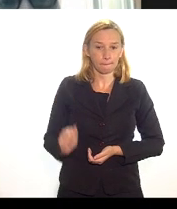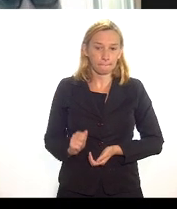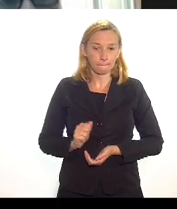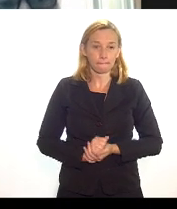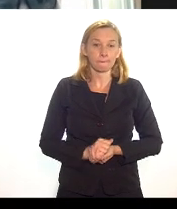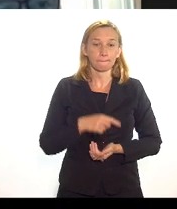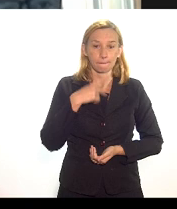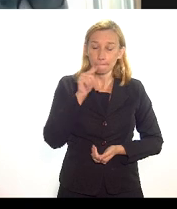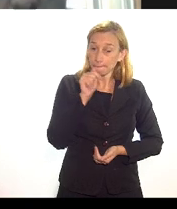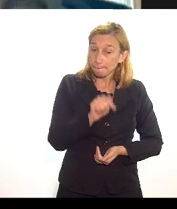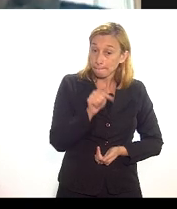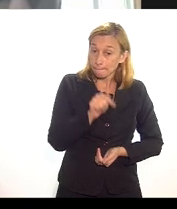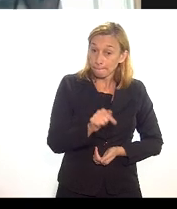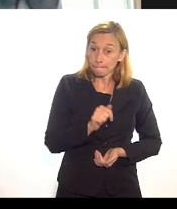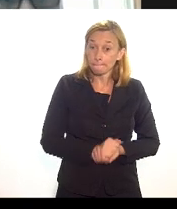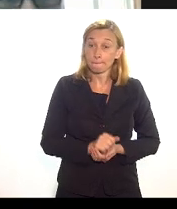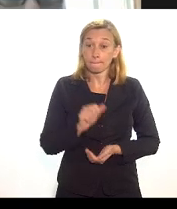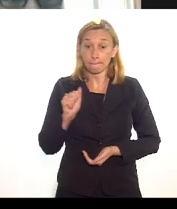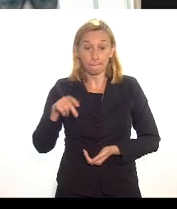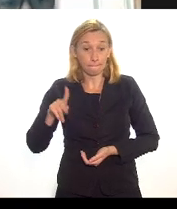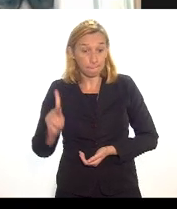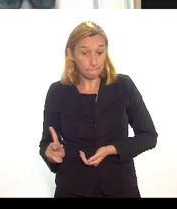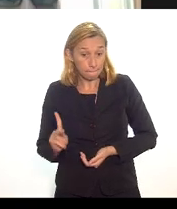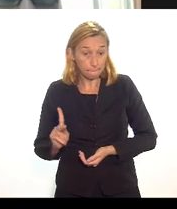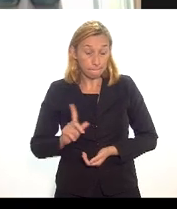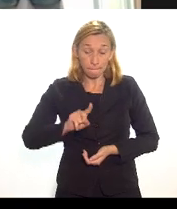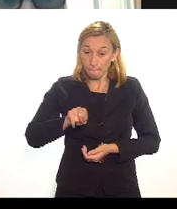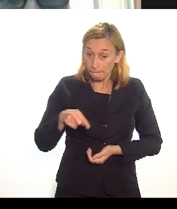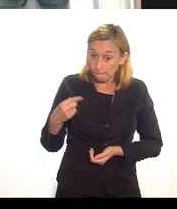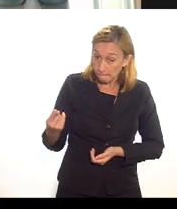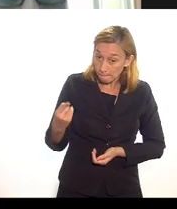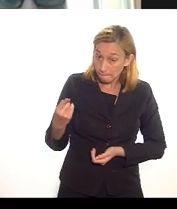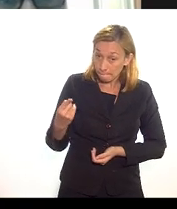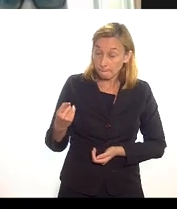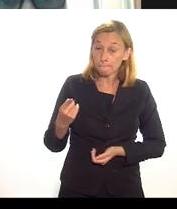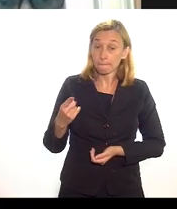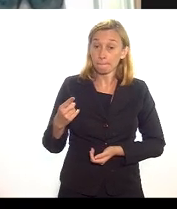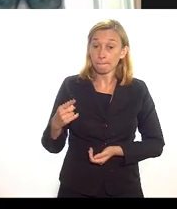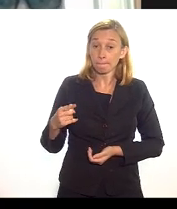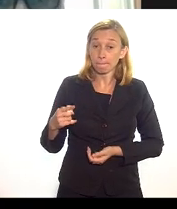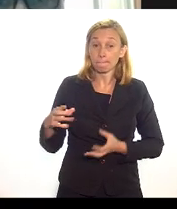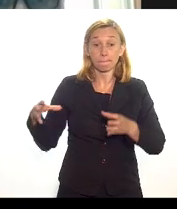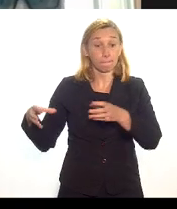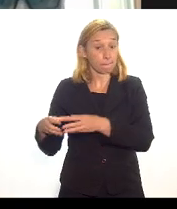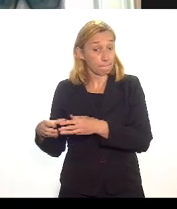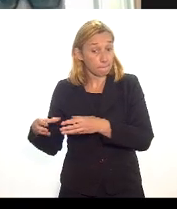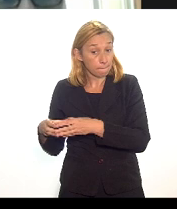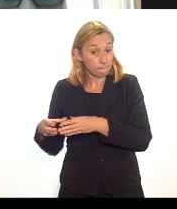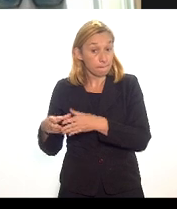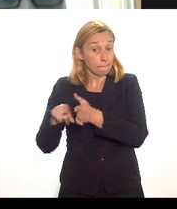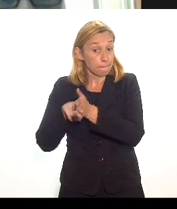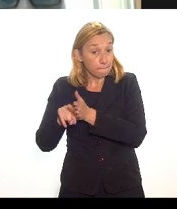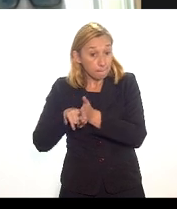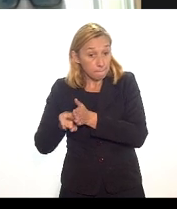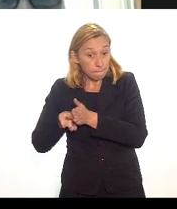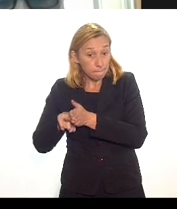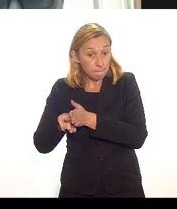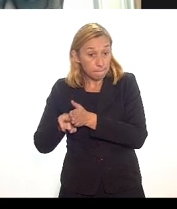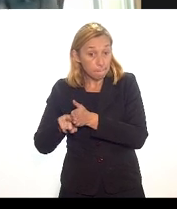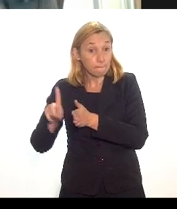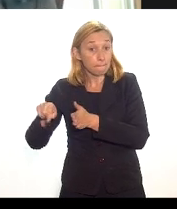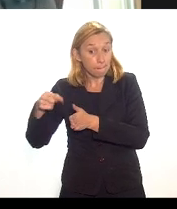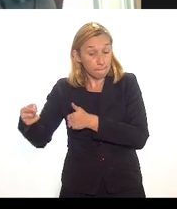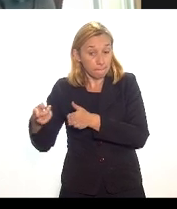comentário aqui, né? A ANP tem outro grupo, né, que fiscaliza